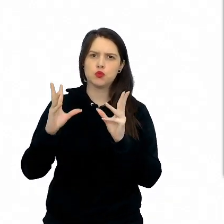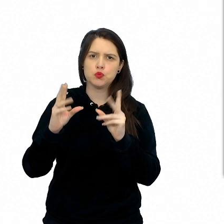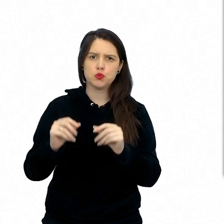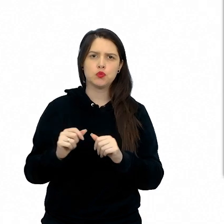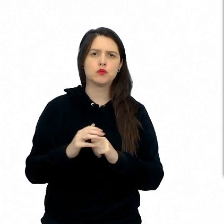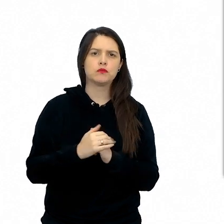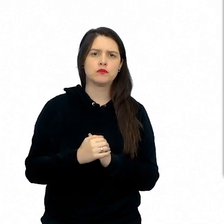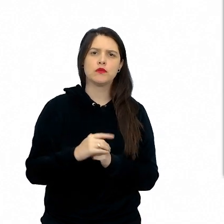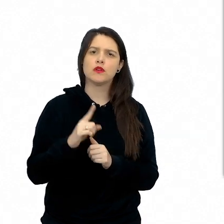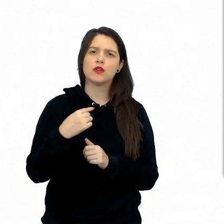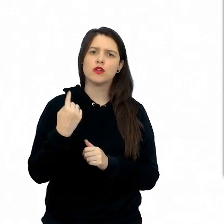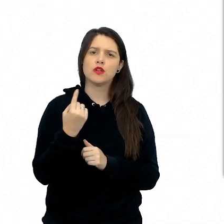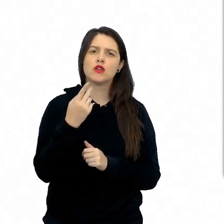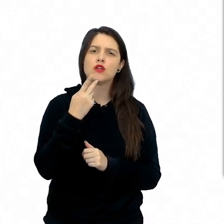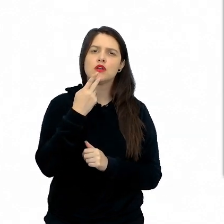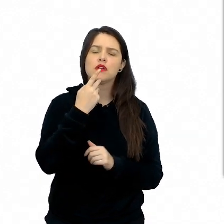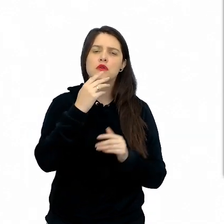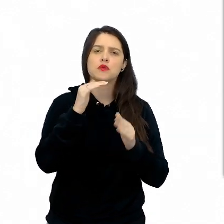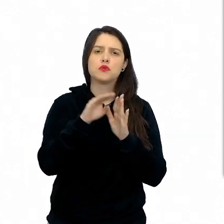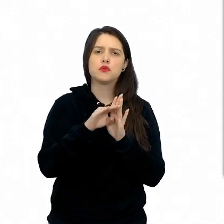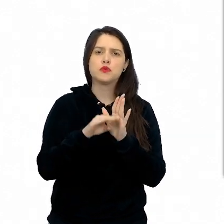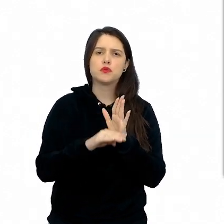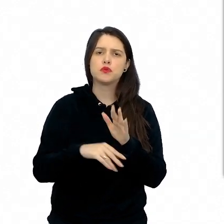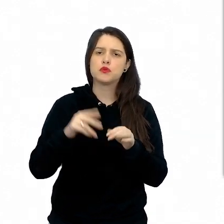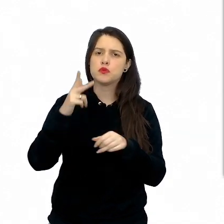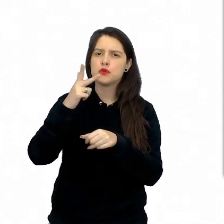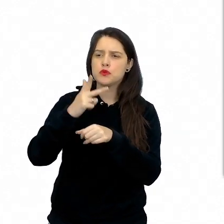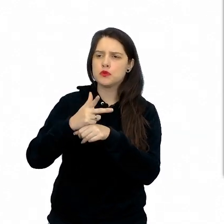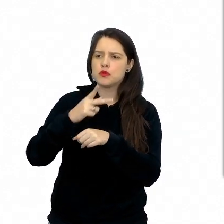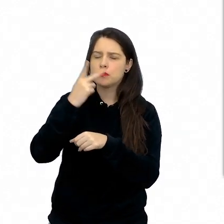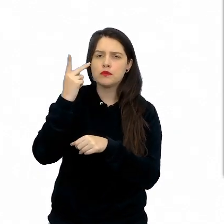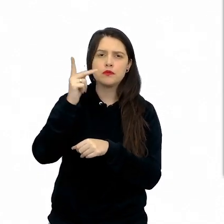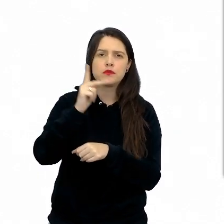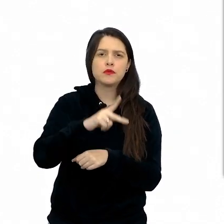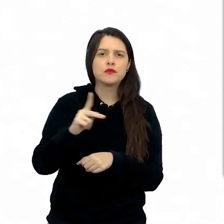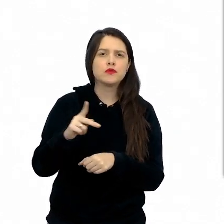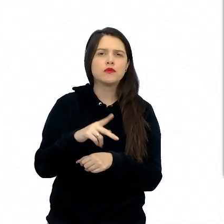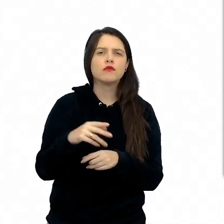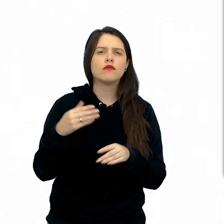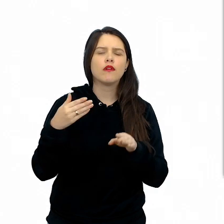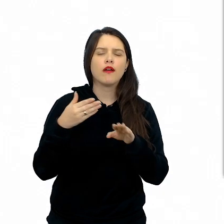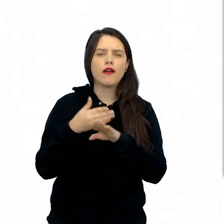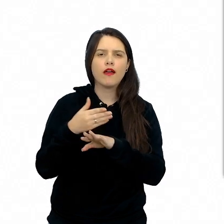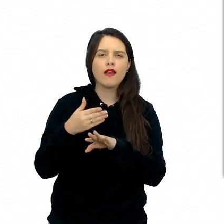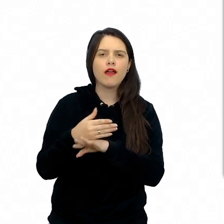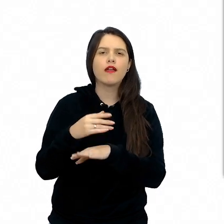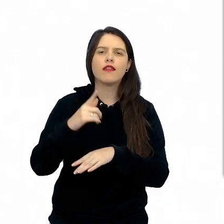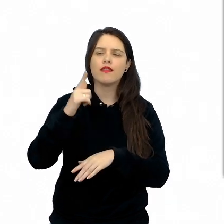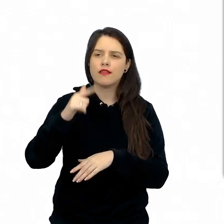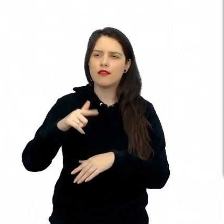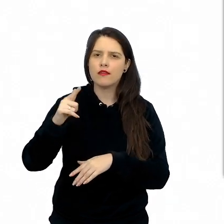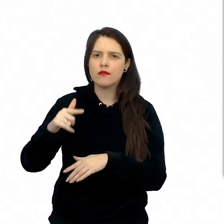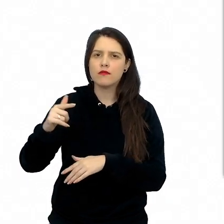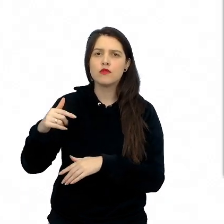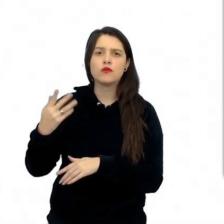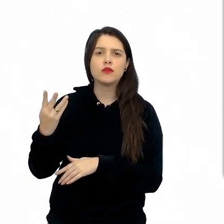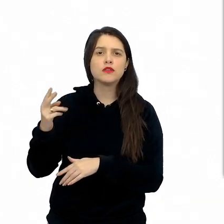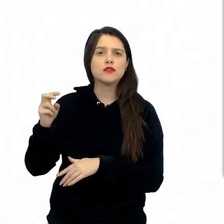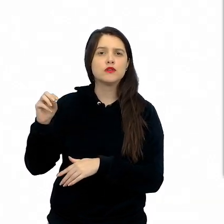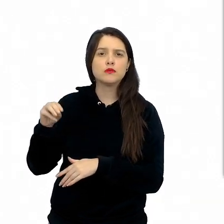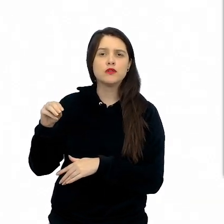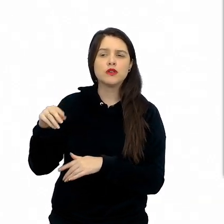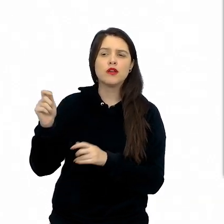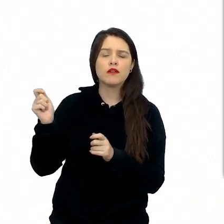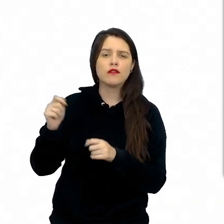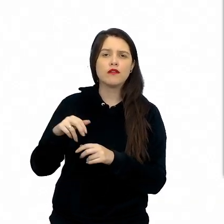escolar. Após assistirem à gravação, os professores terão 45 minutos a mais para dar continuidade a